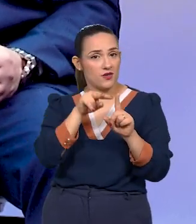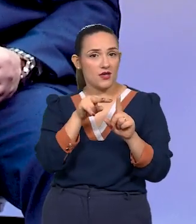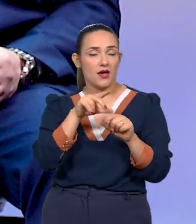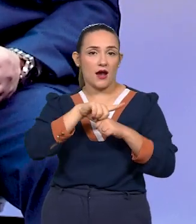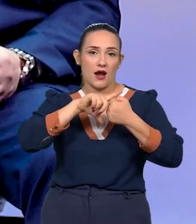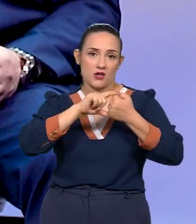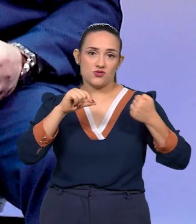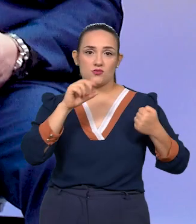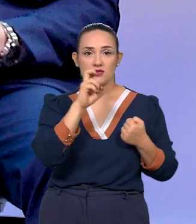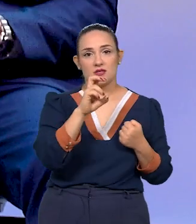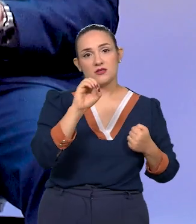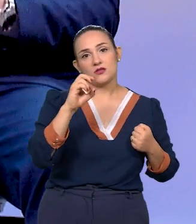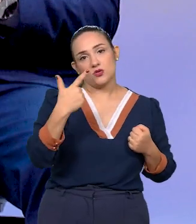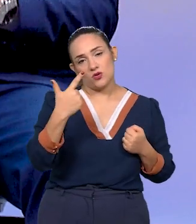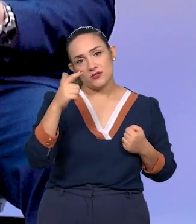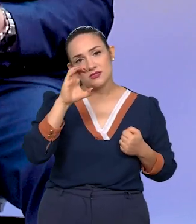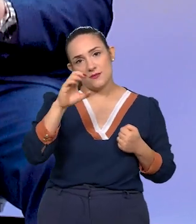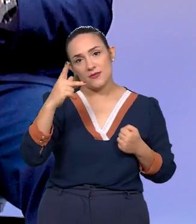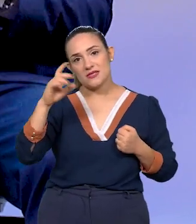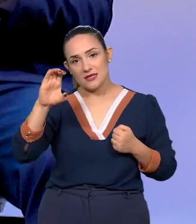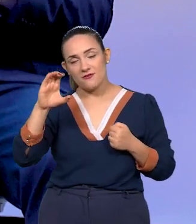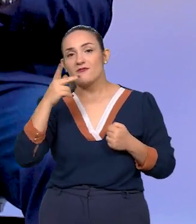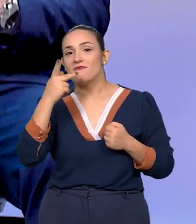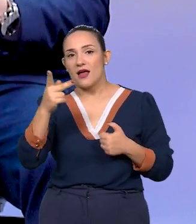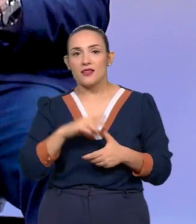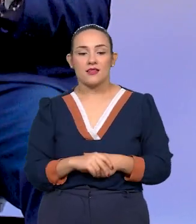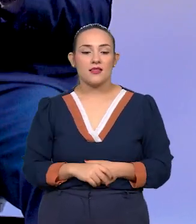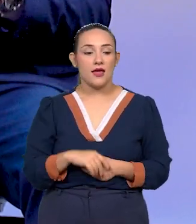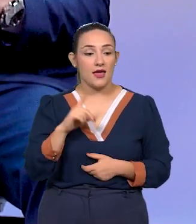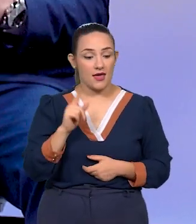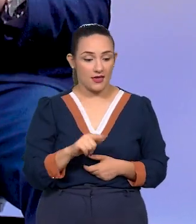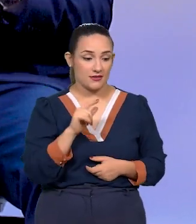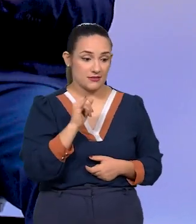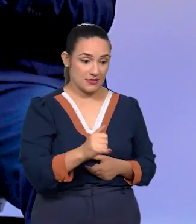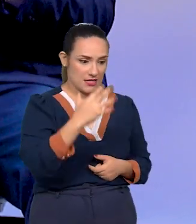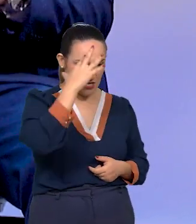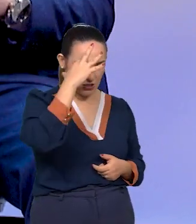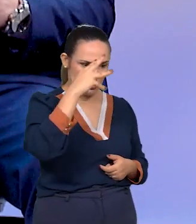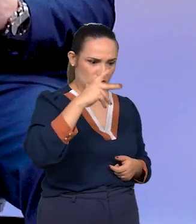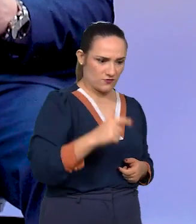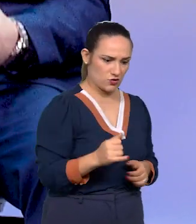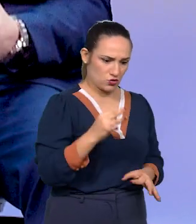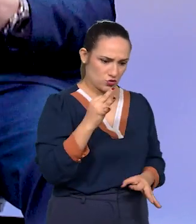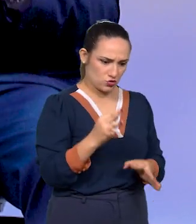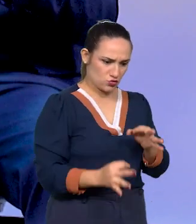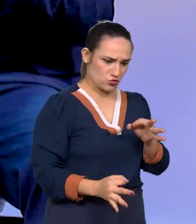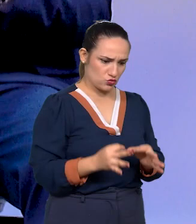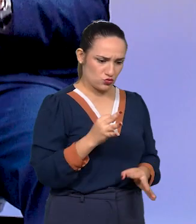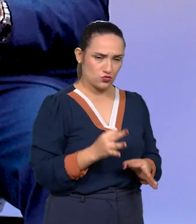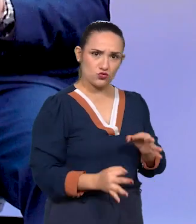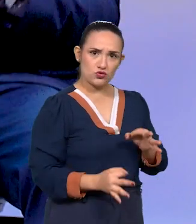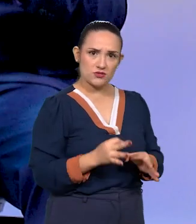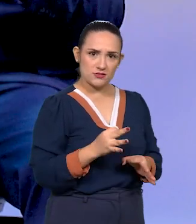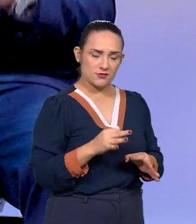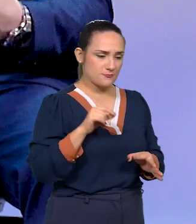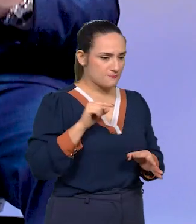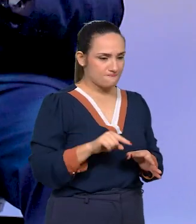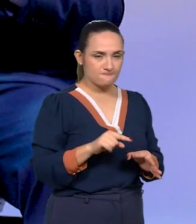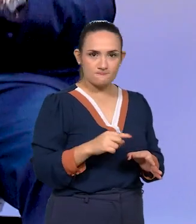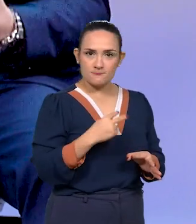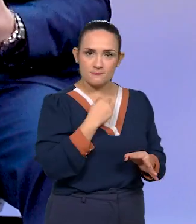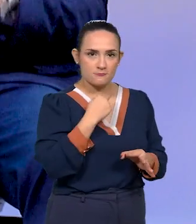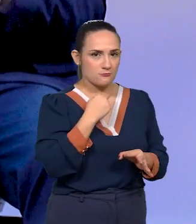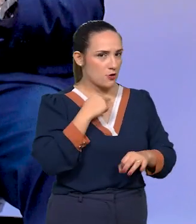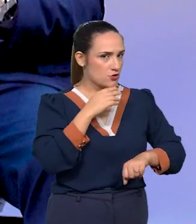do CPC, é a autoridade da decisão que se torna imutável e indiscutível que não caiba